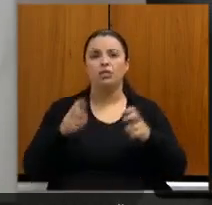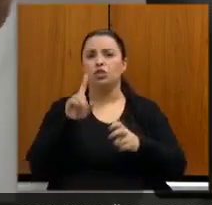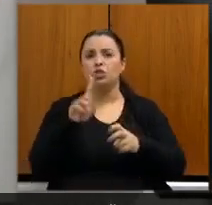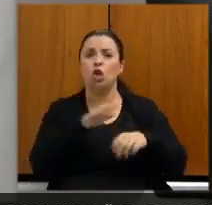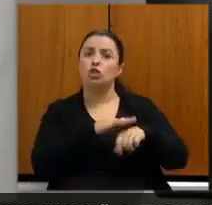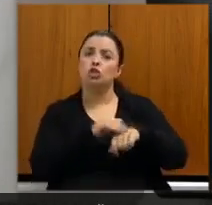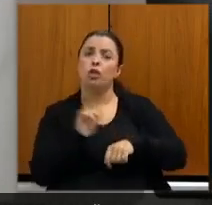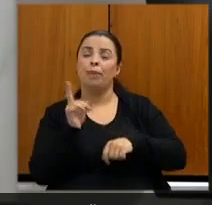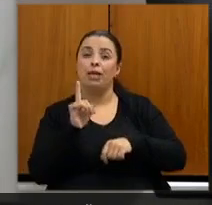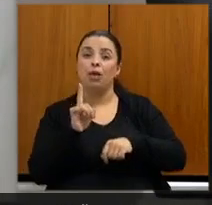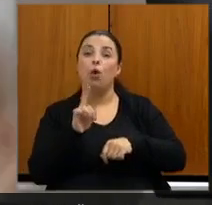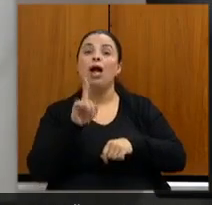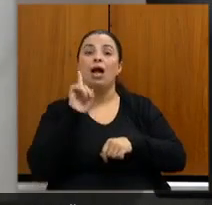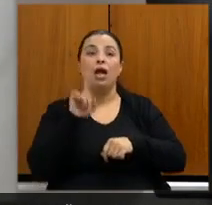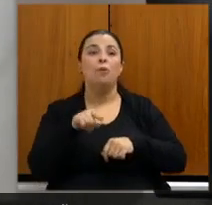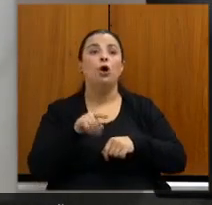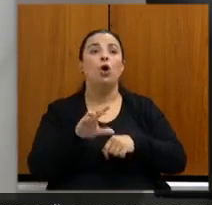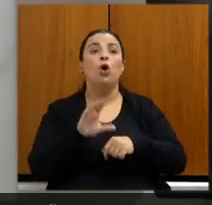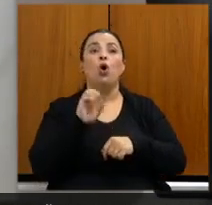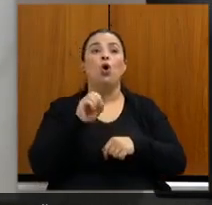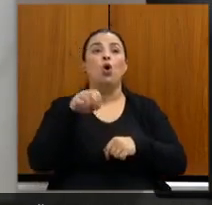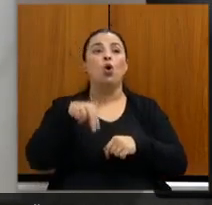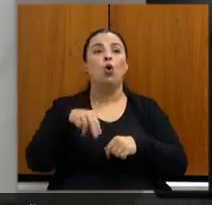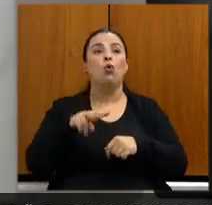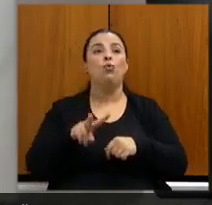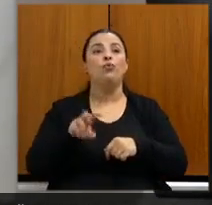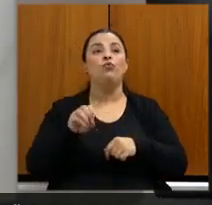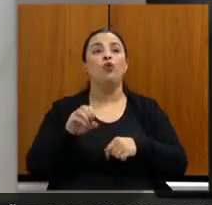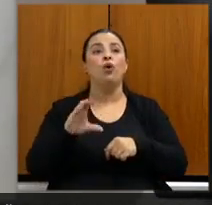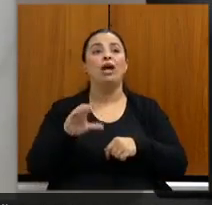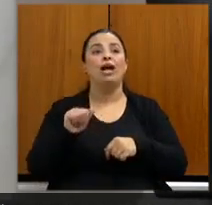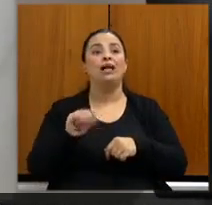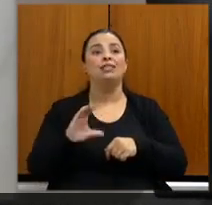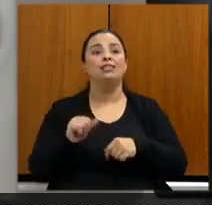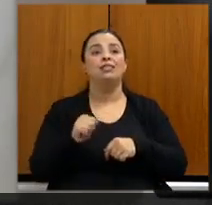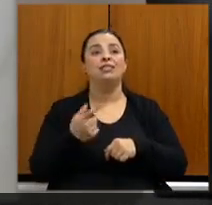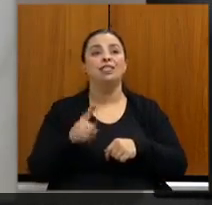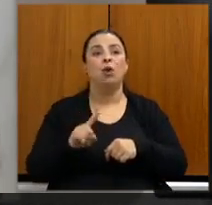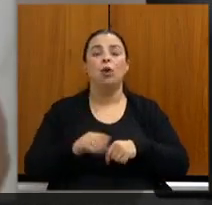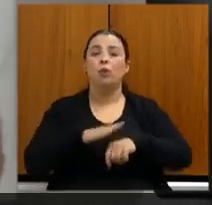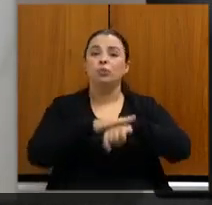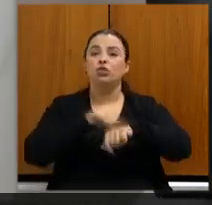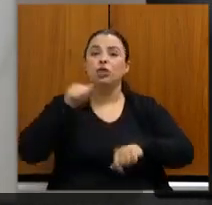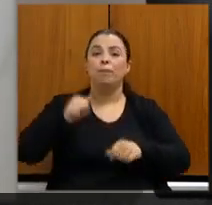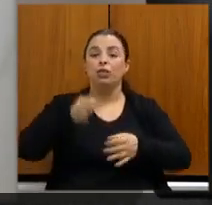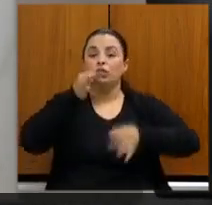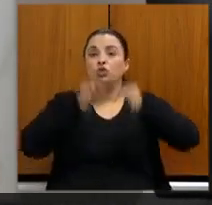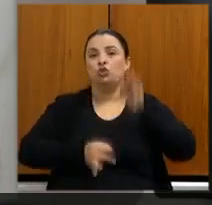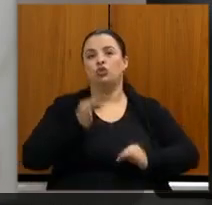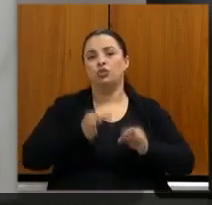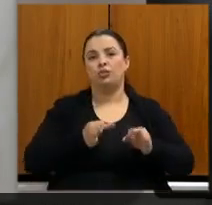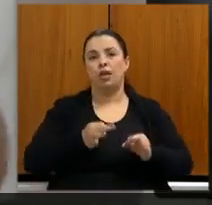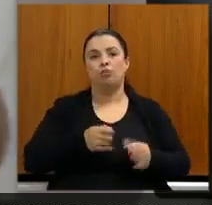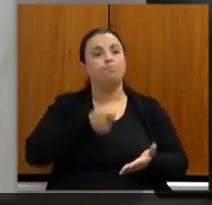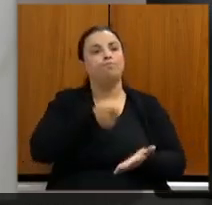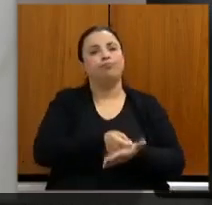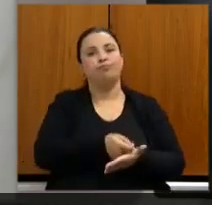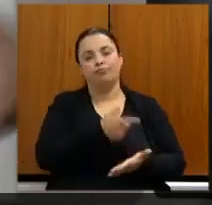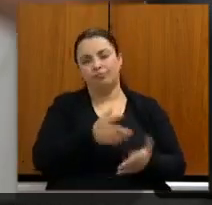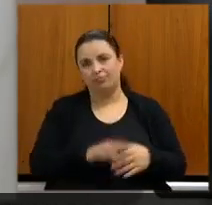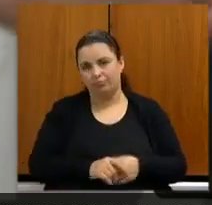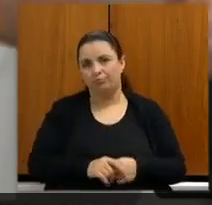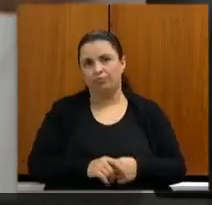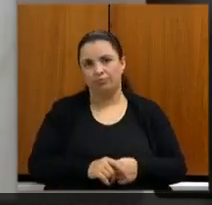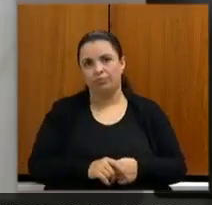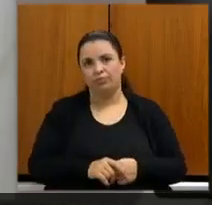convocar assim como Ministério Público assim como juiz ou Desembargador convoca alguém é o intima E